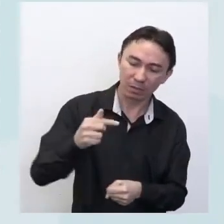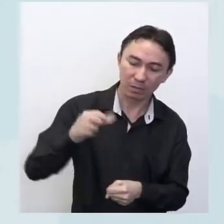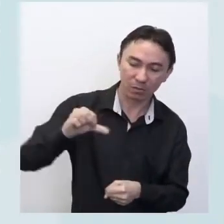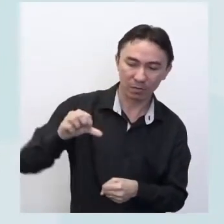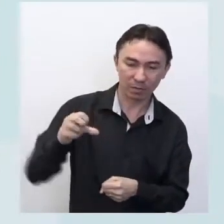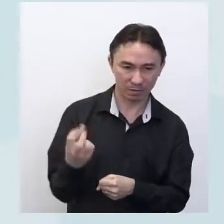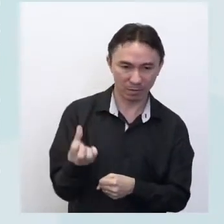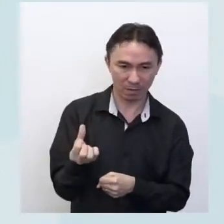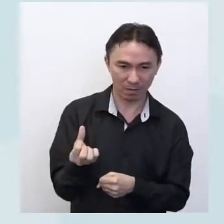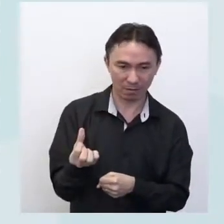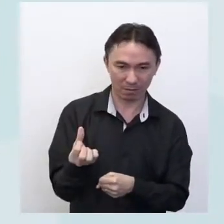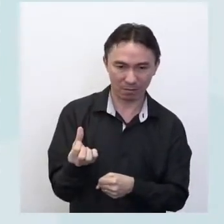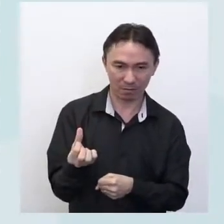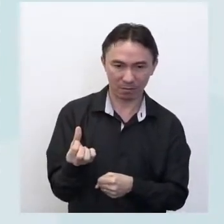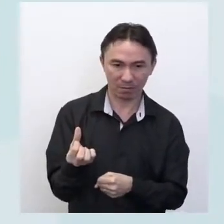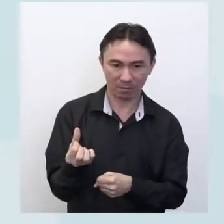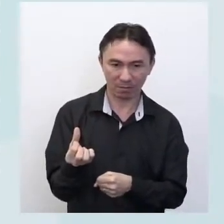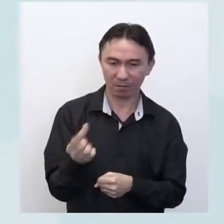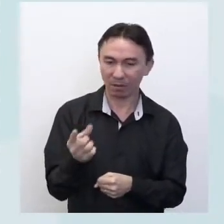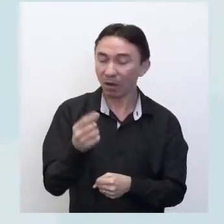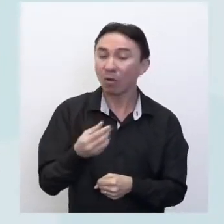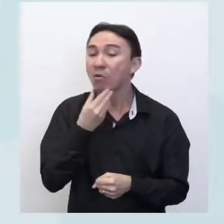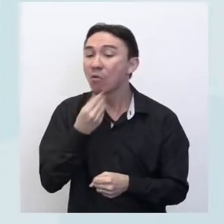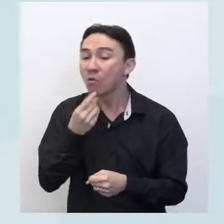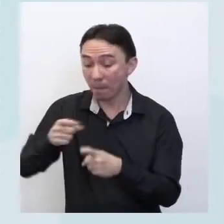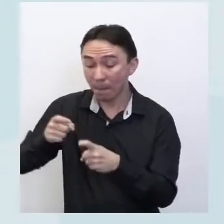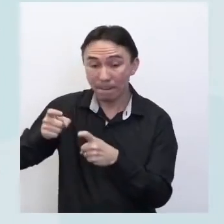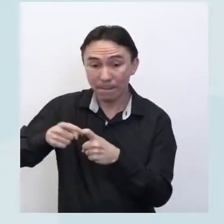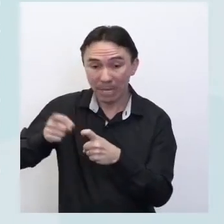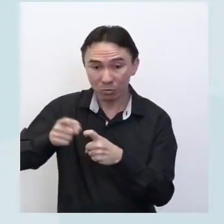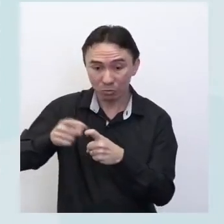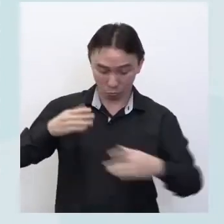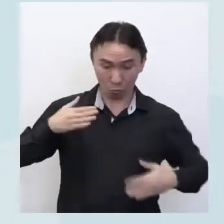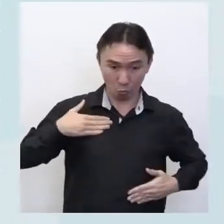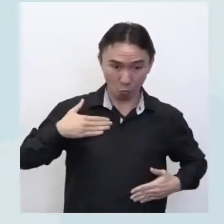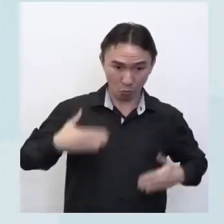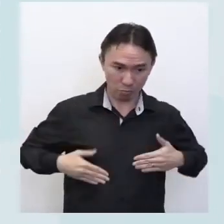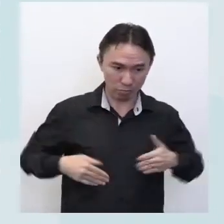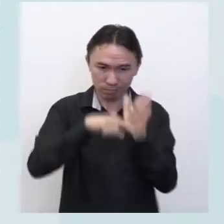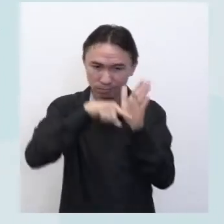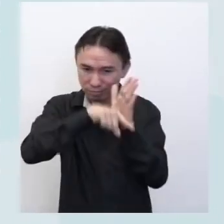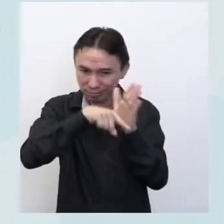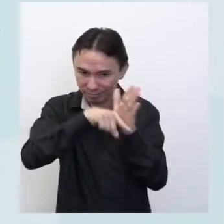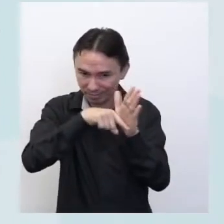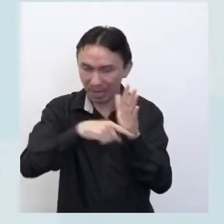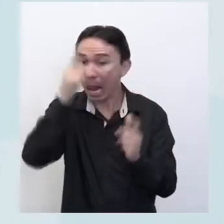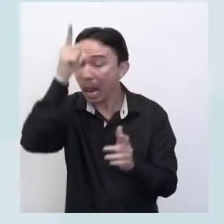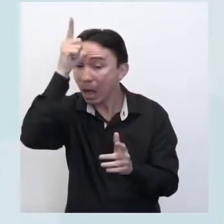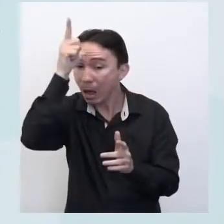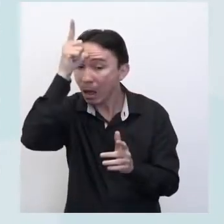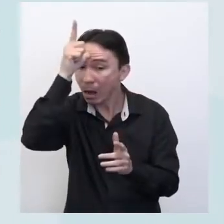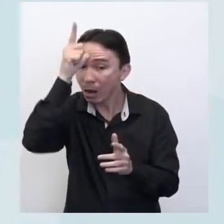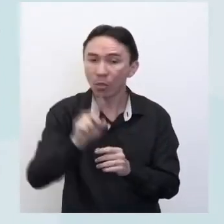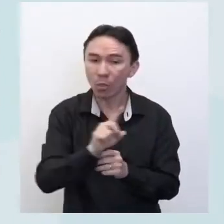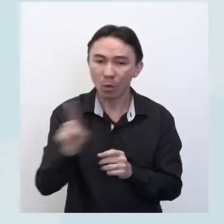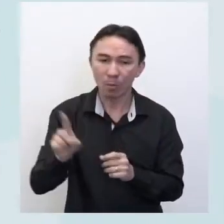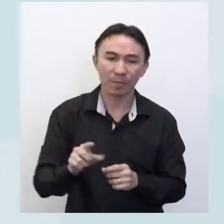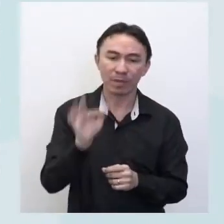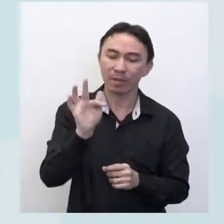1796 por um médico anatomista alemão chamado Franz Joseph Gall,